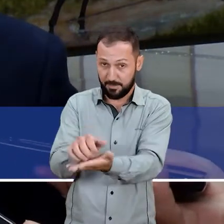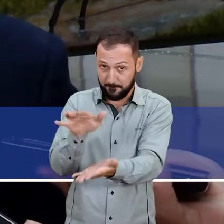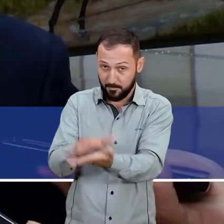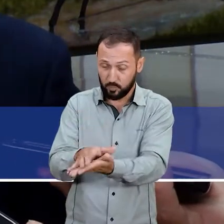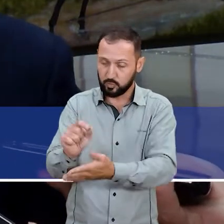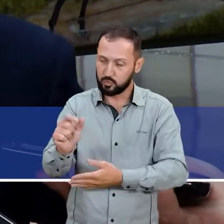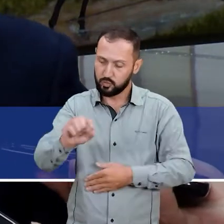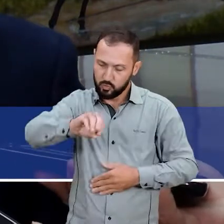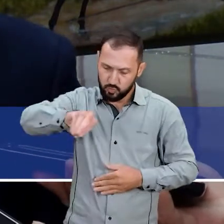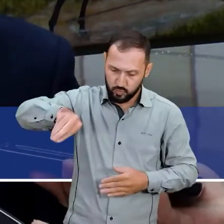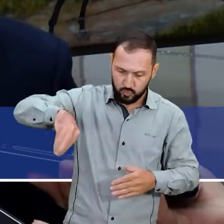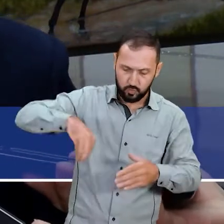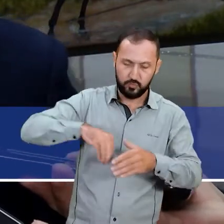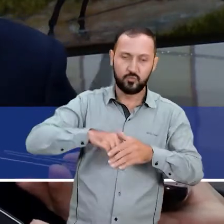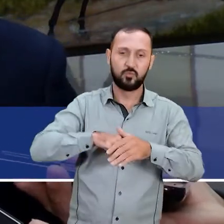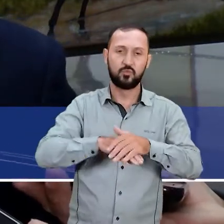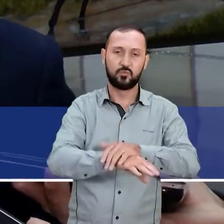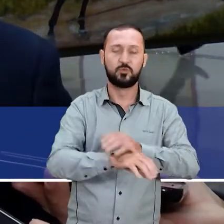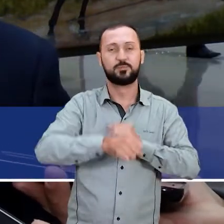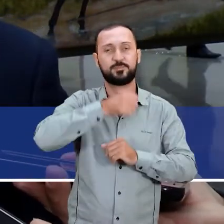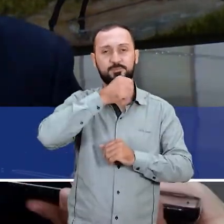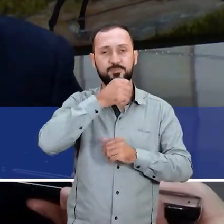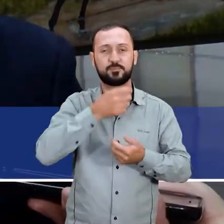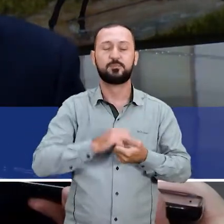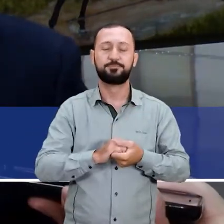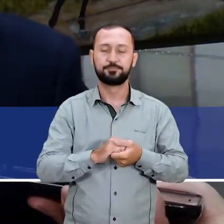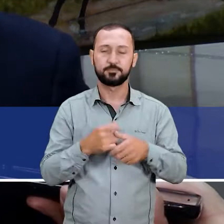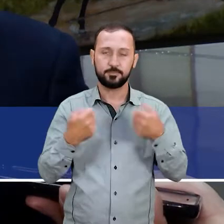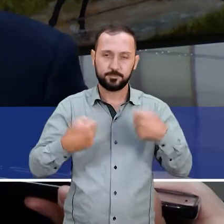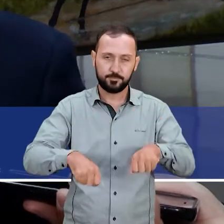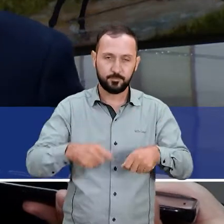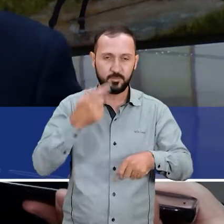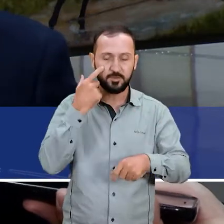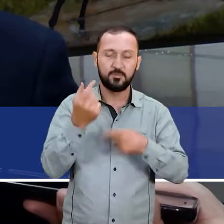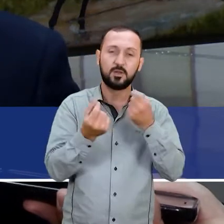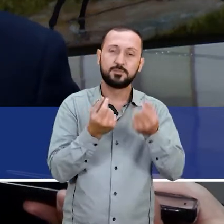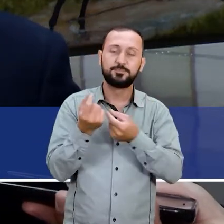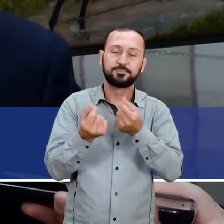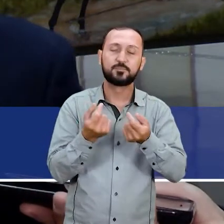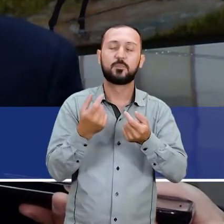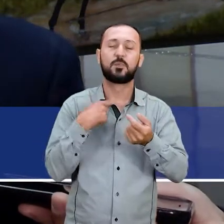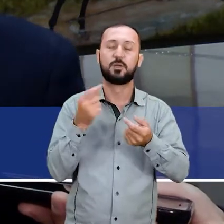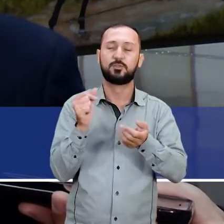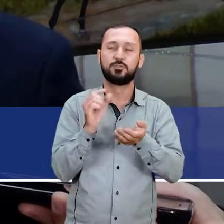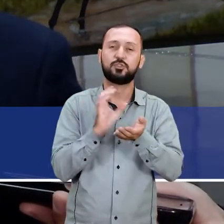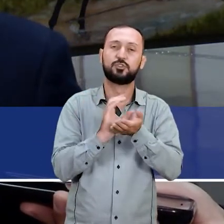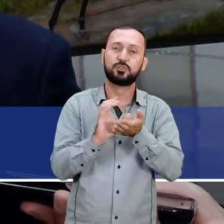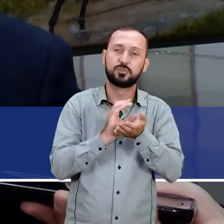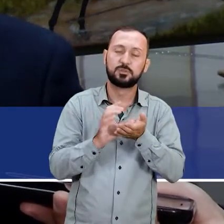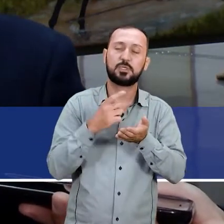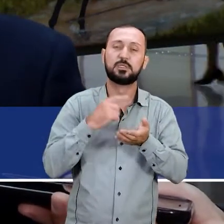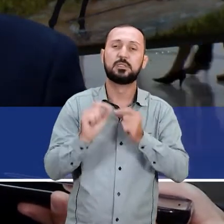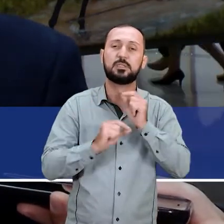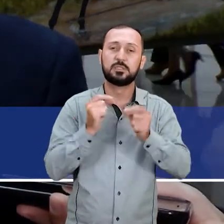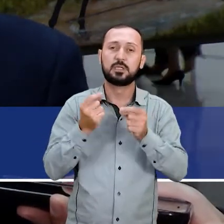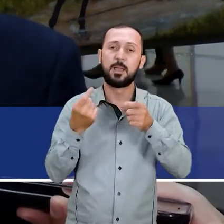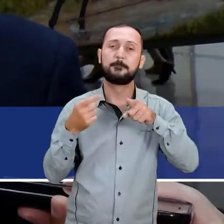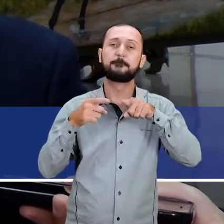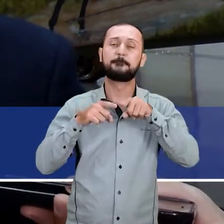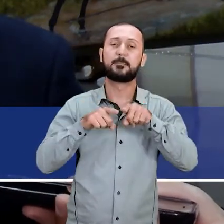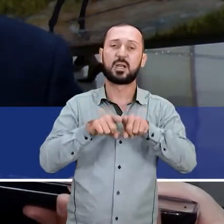penalidade financeira vá para o fundo do idoso. É necessário ter previsão orçamentária, ter recursos, ter